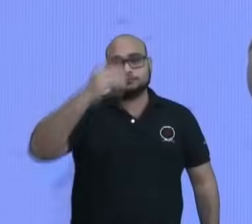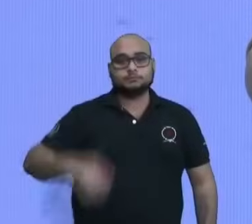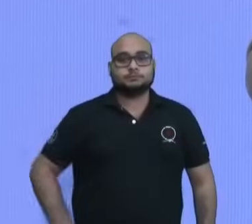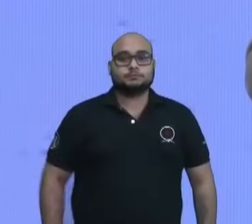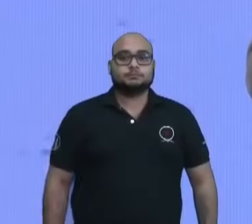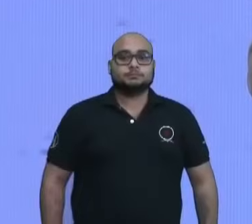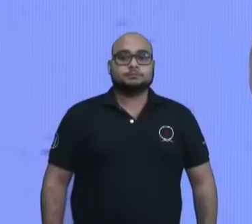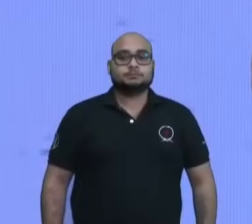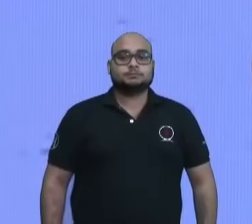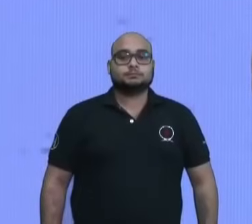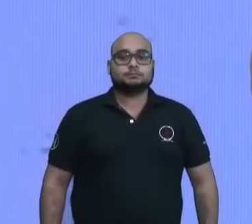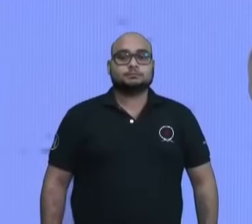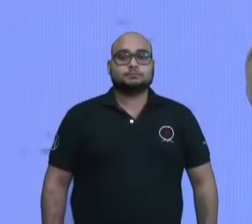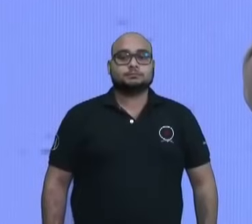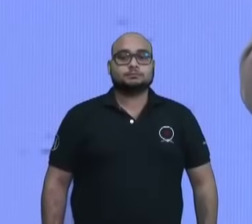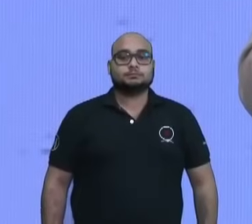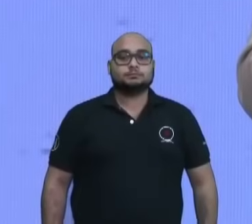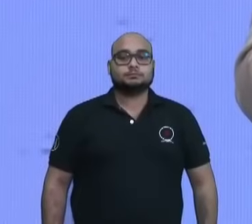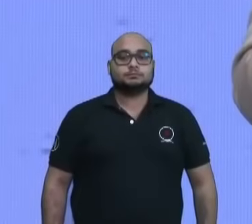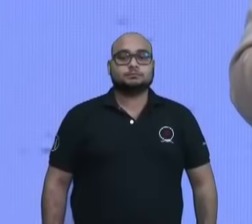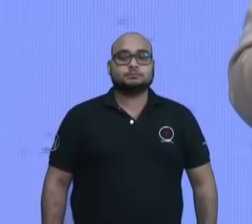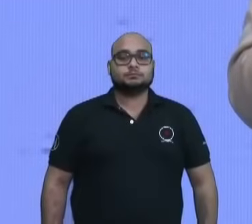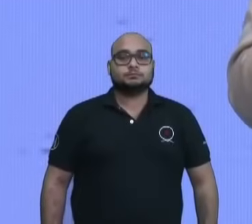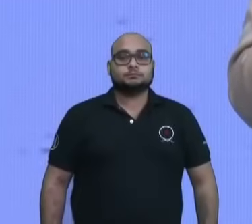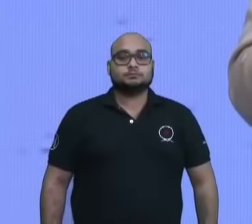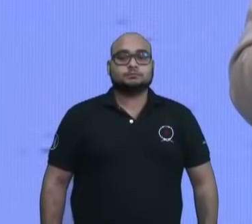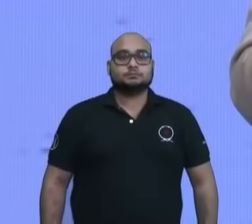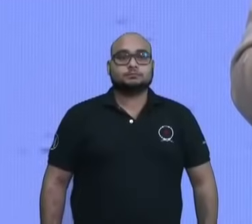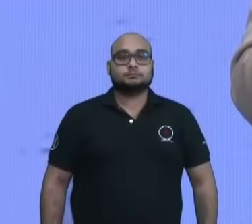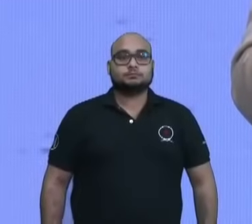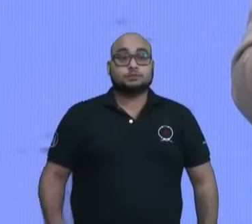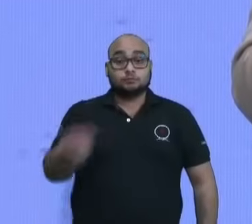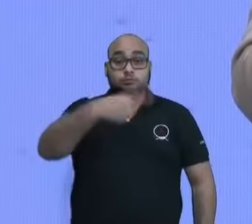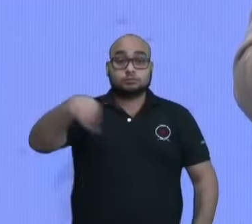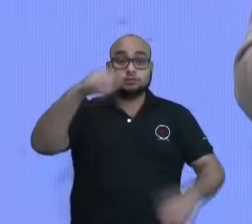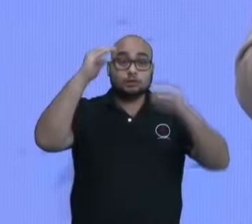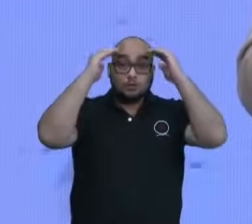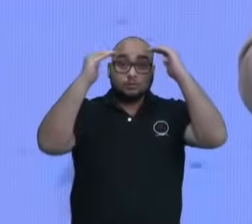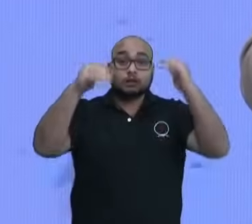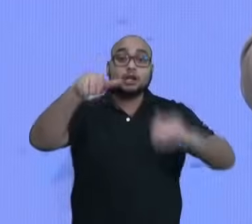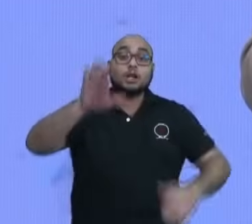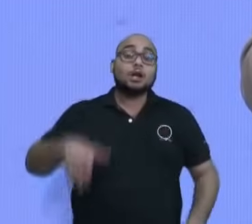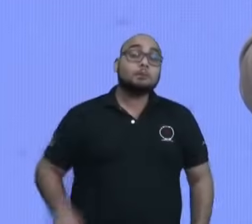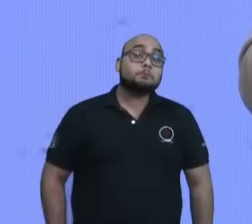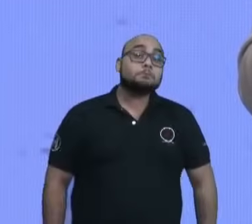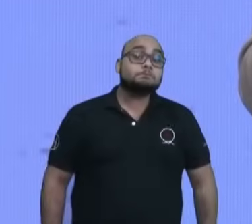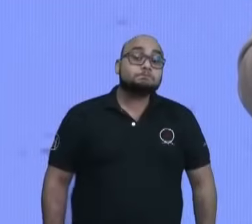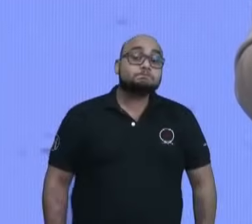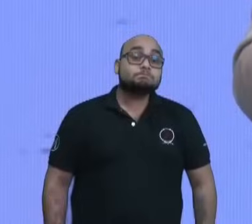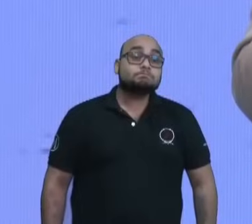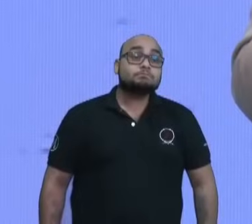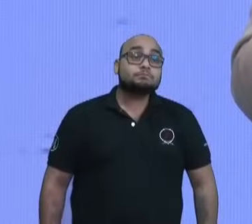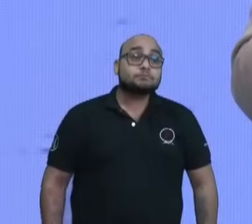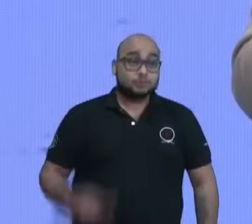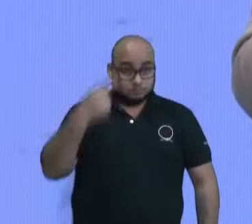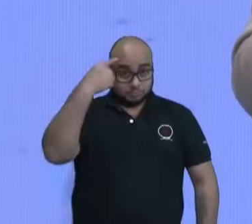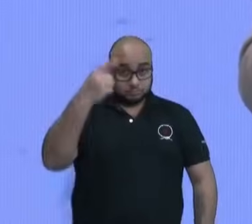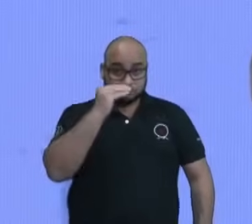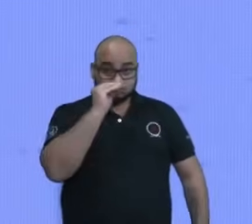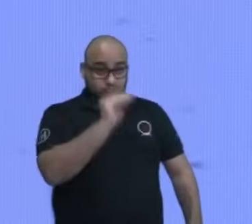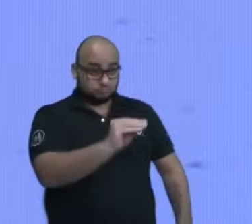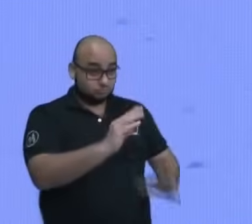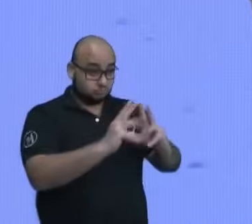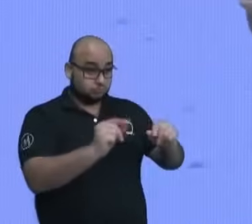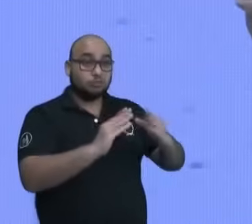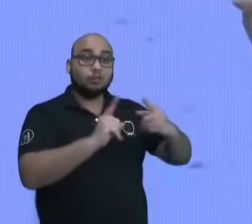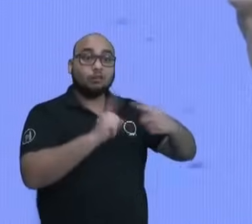espiritual tá debaixo de que autoridade e vocês acham que alguém que menospreza templo que